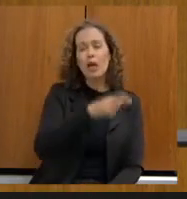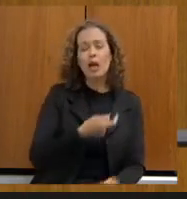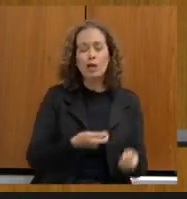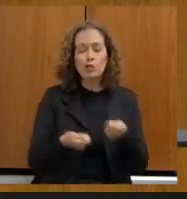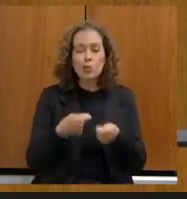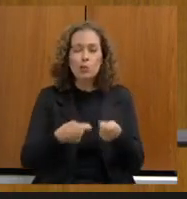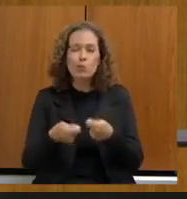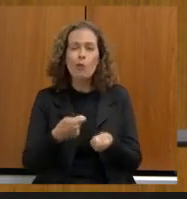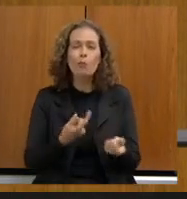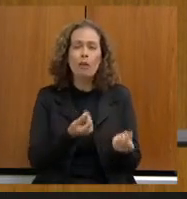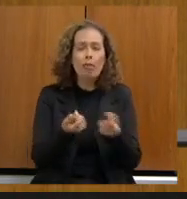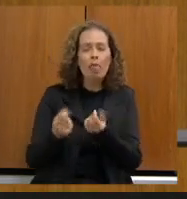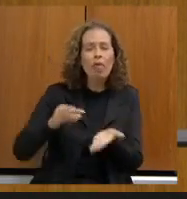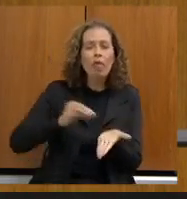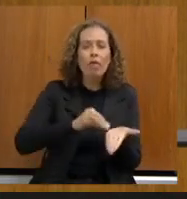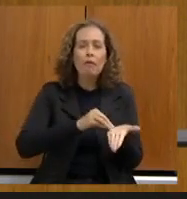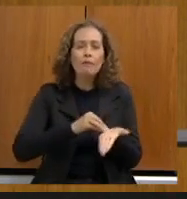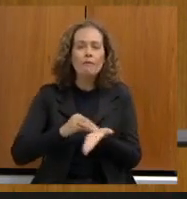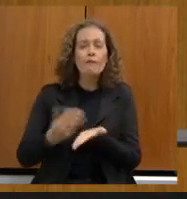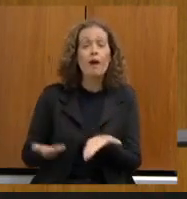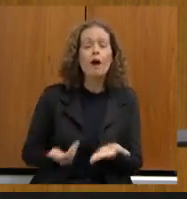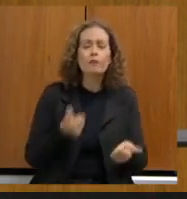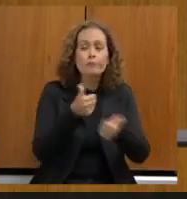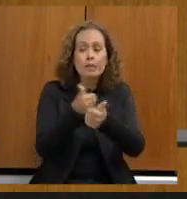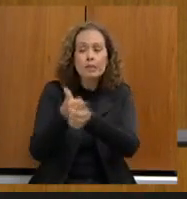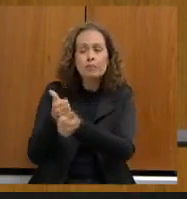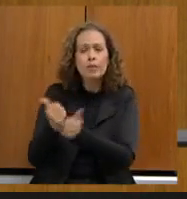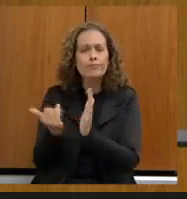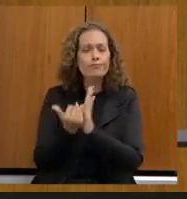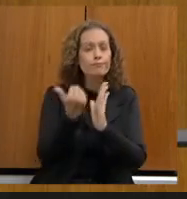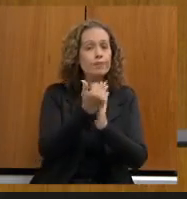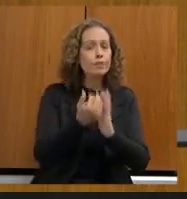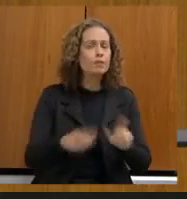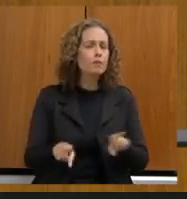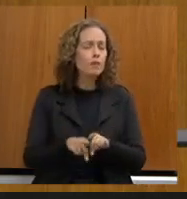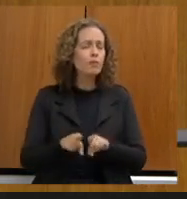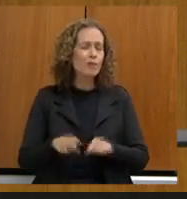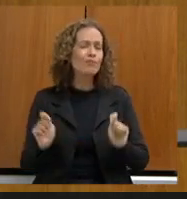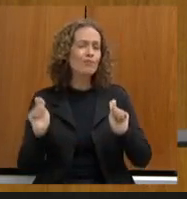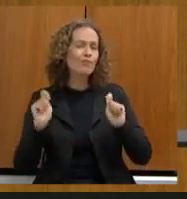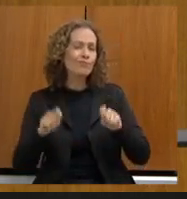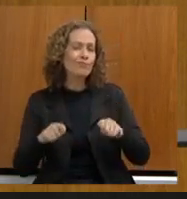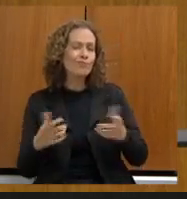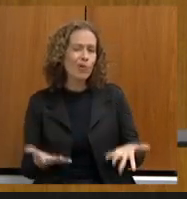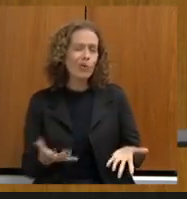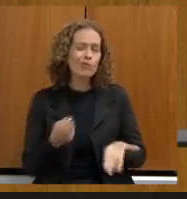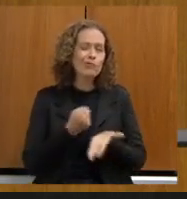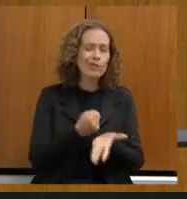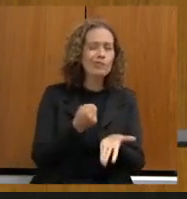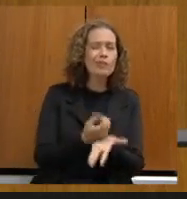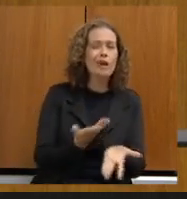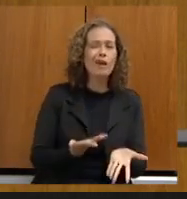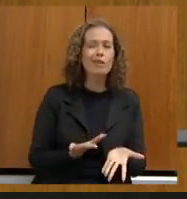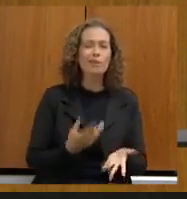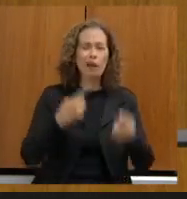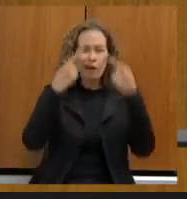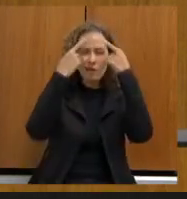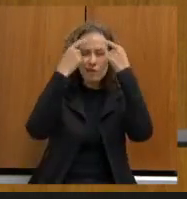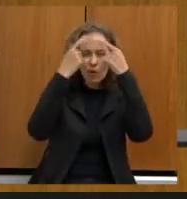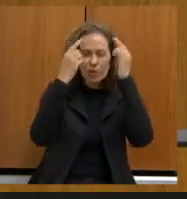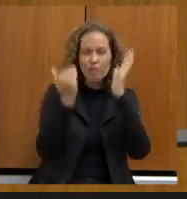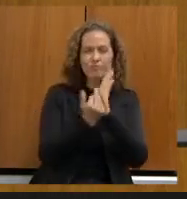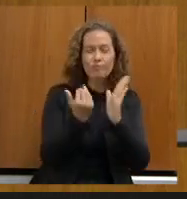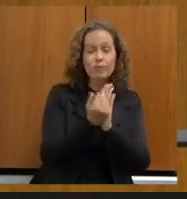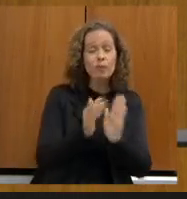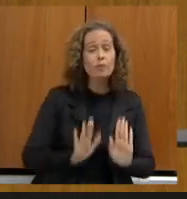passaram a enfrentar até com aumento de desemprego é pode ter afetado esses números mas a gente sabe que